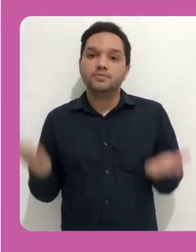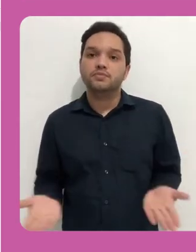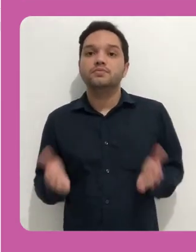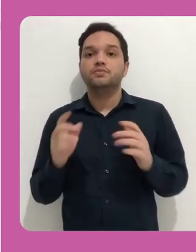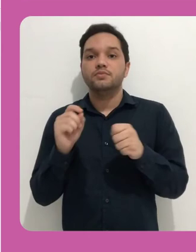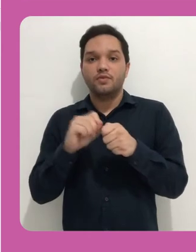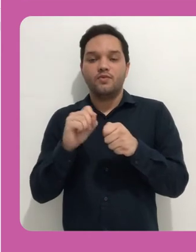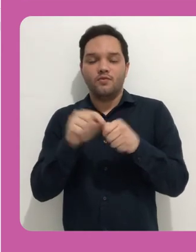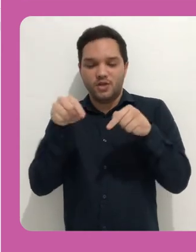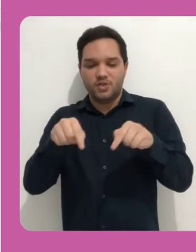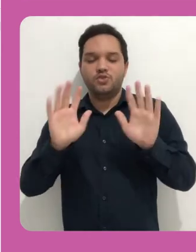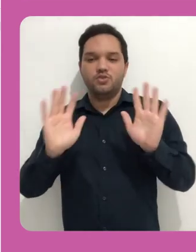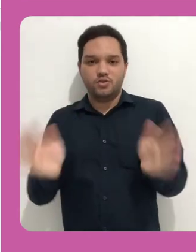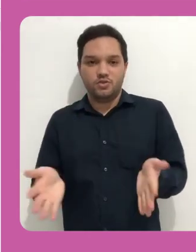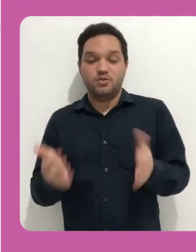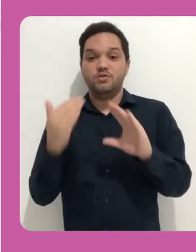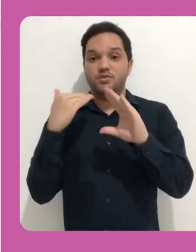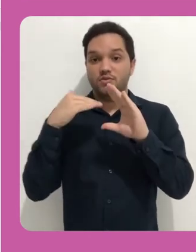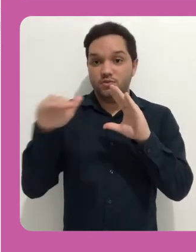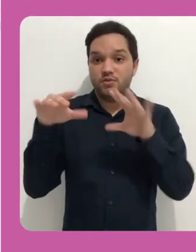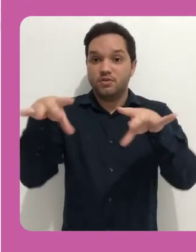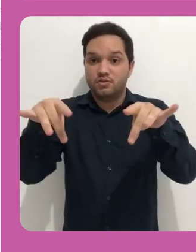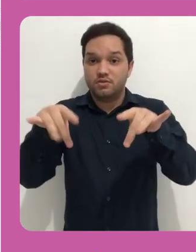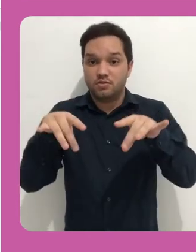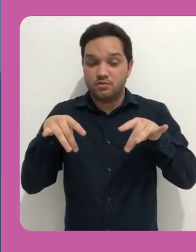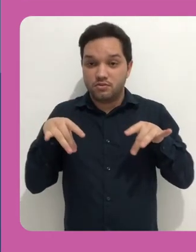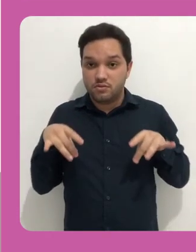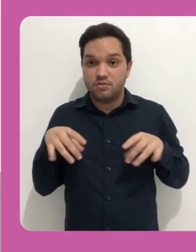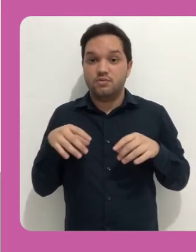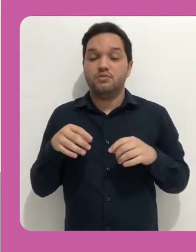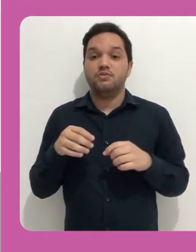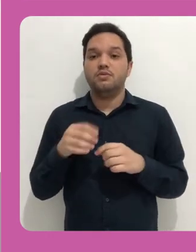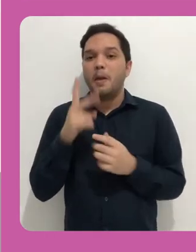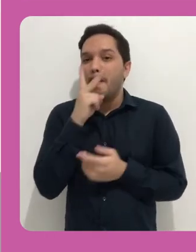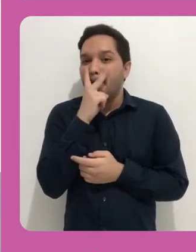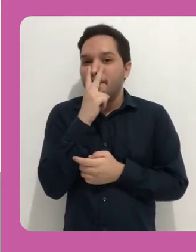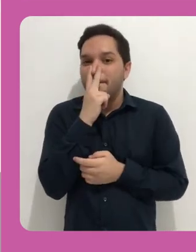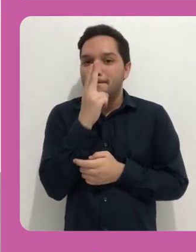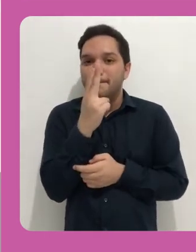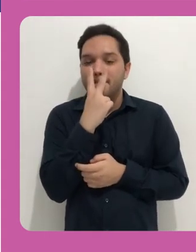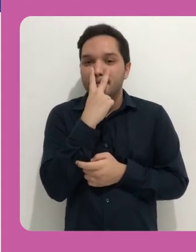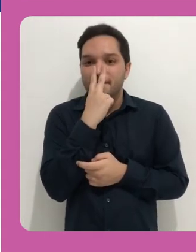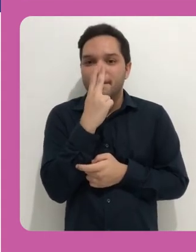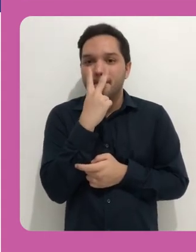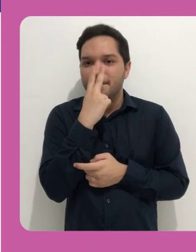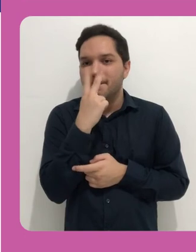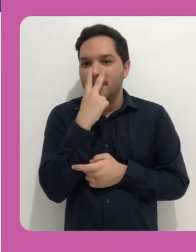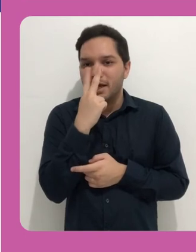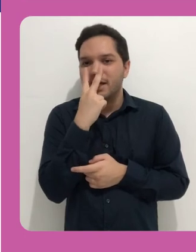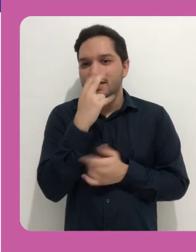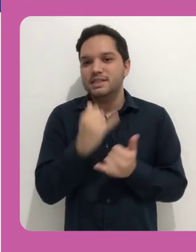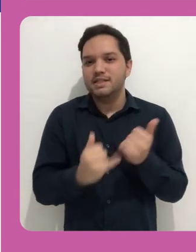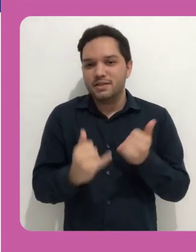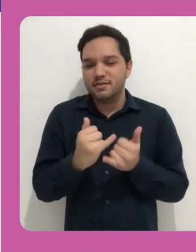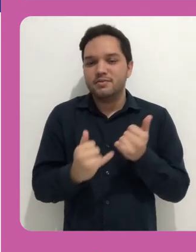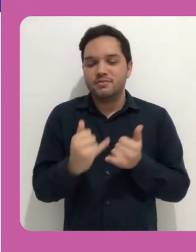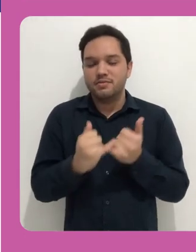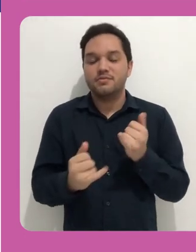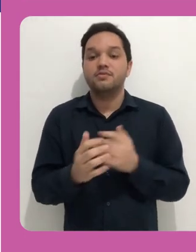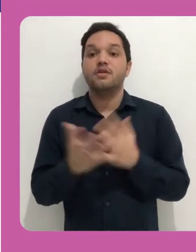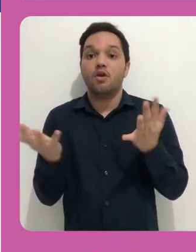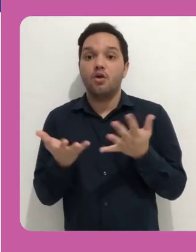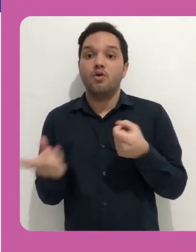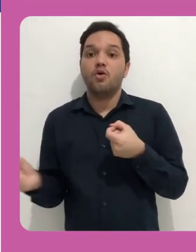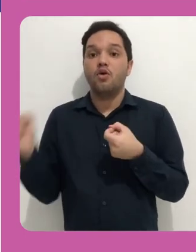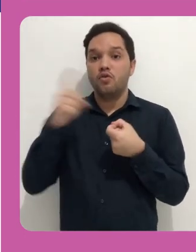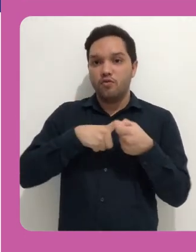Bom, então fizemos esse aqui. O envio de arquivos, ele é parecido, tá? Então vou